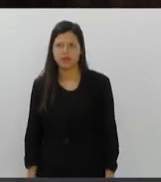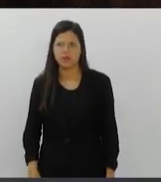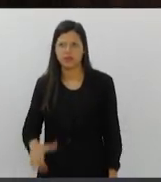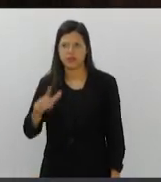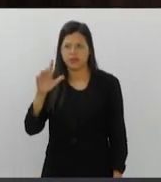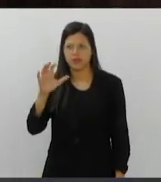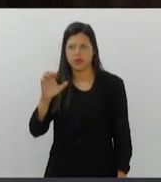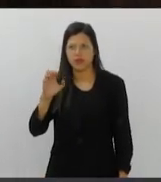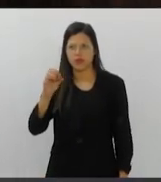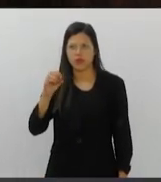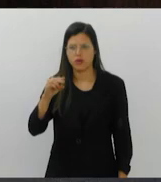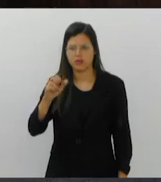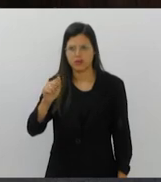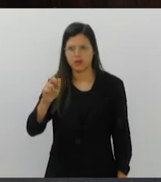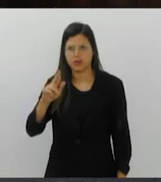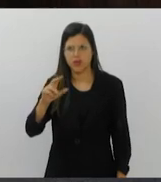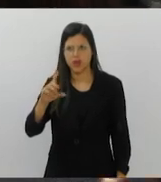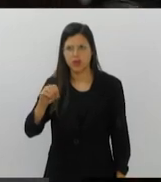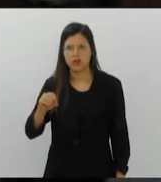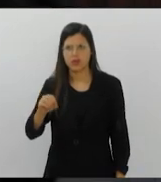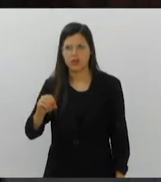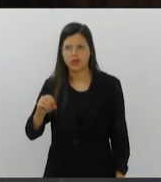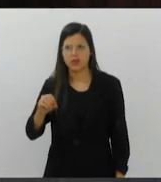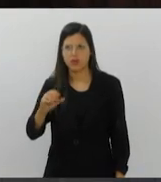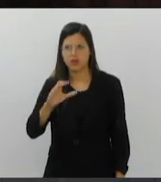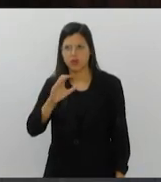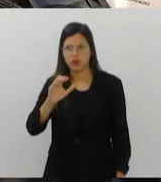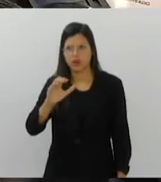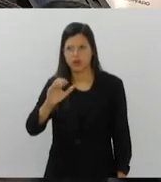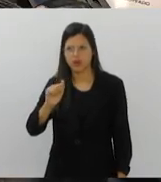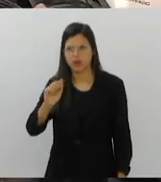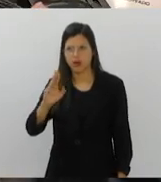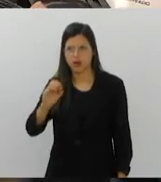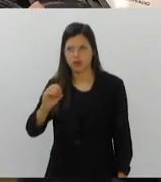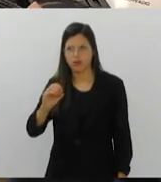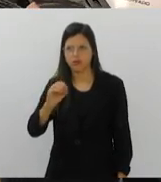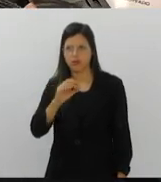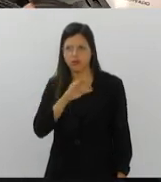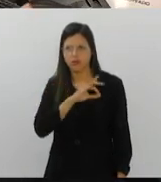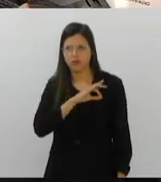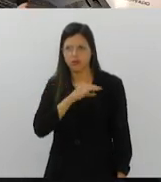Leonardo Pereira Pinto, cabo da Polícia Militar.